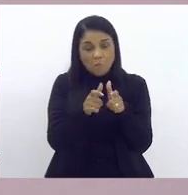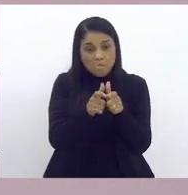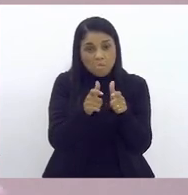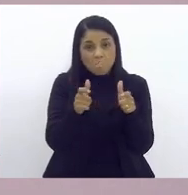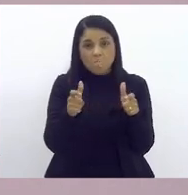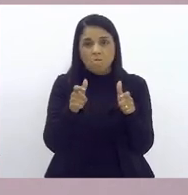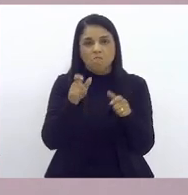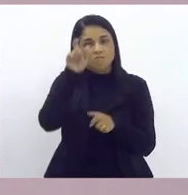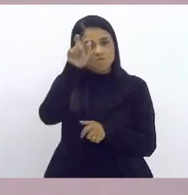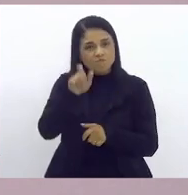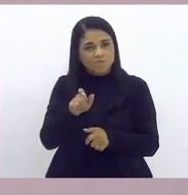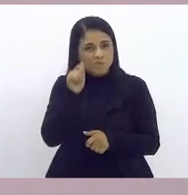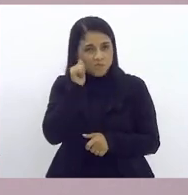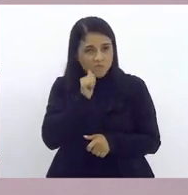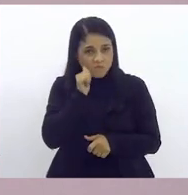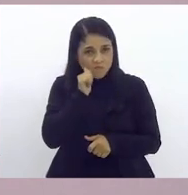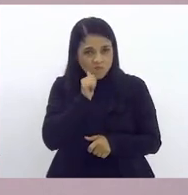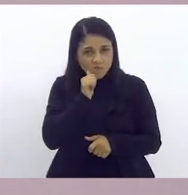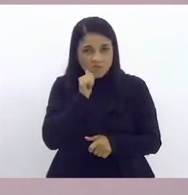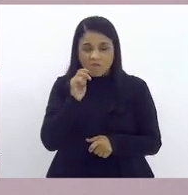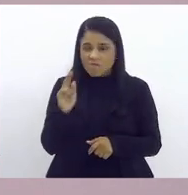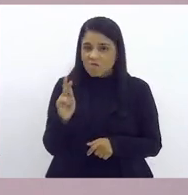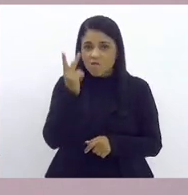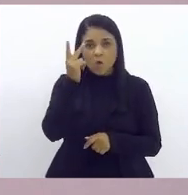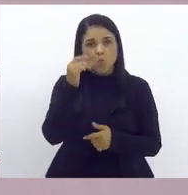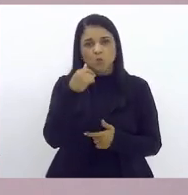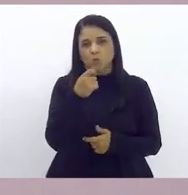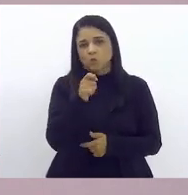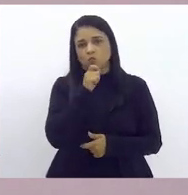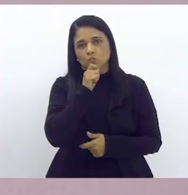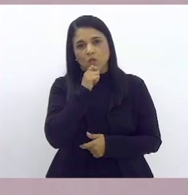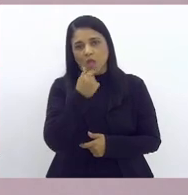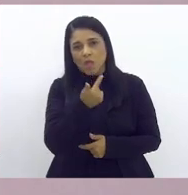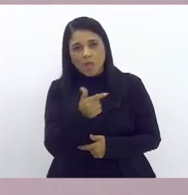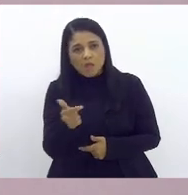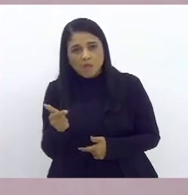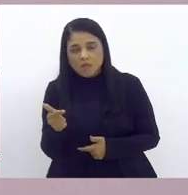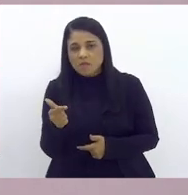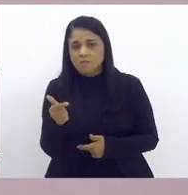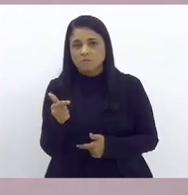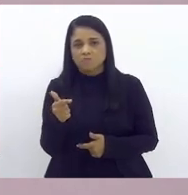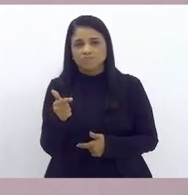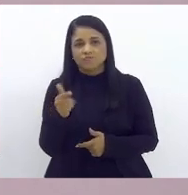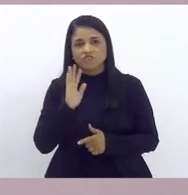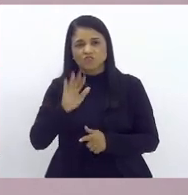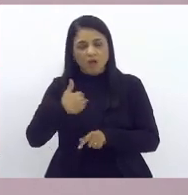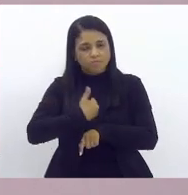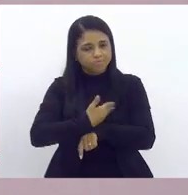majoritariamente feminina, o quanto ele é desvalorizado. Já passou da hora